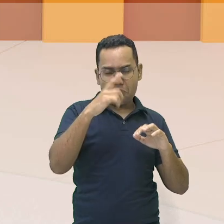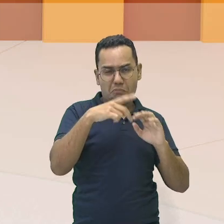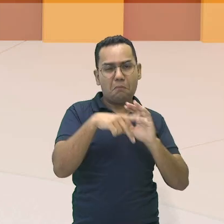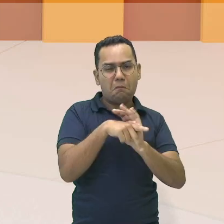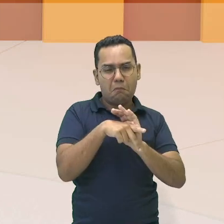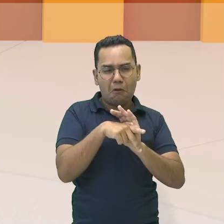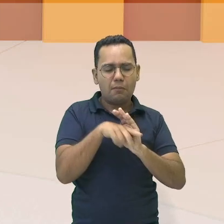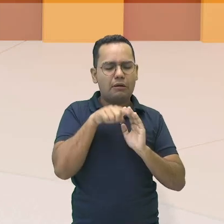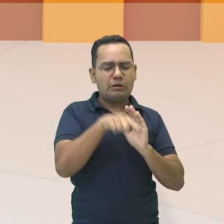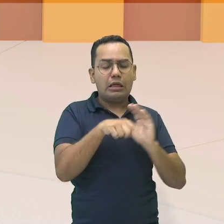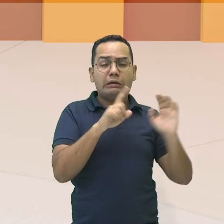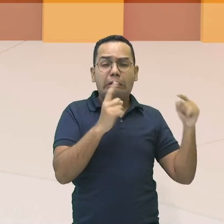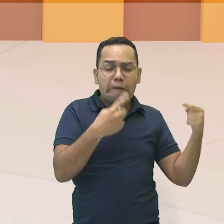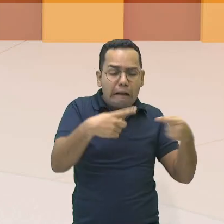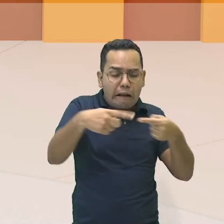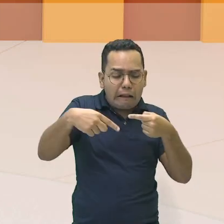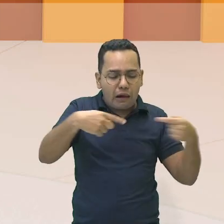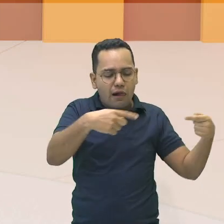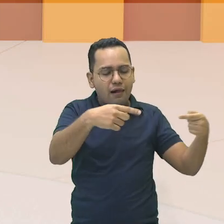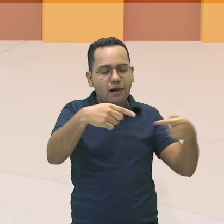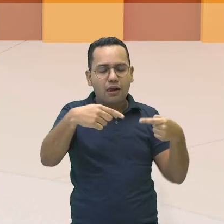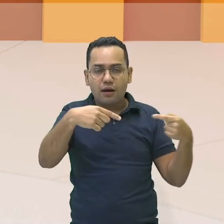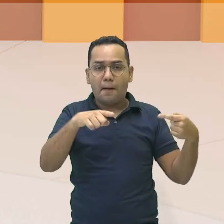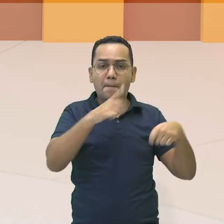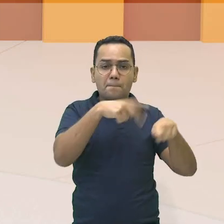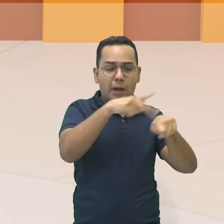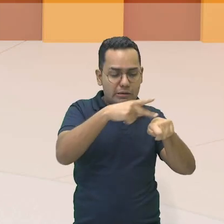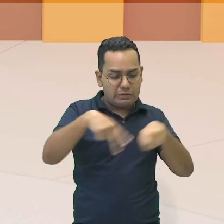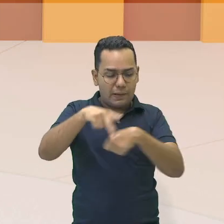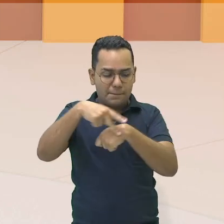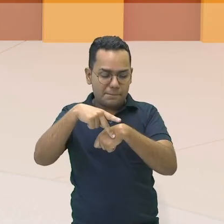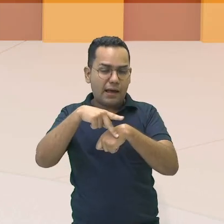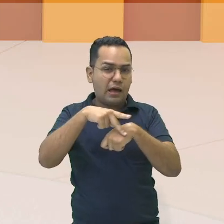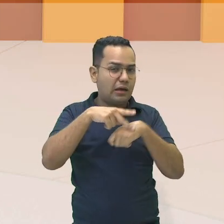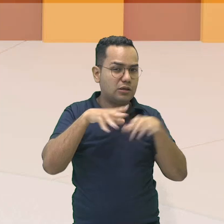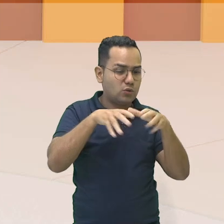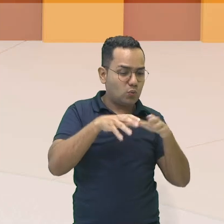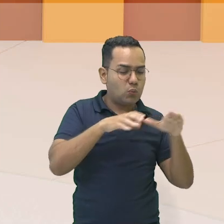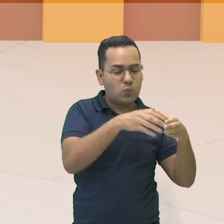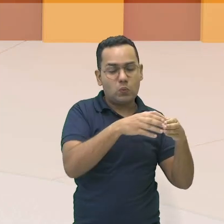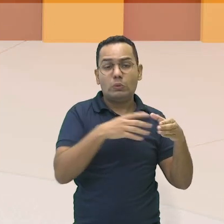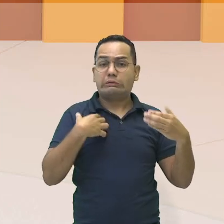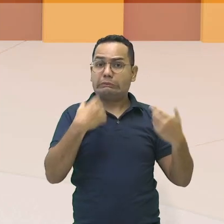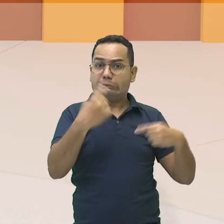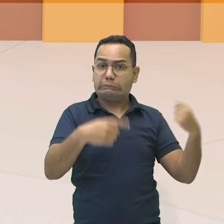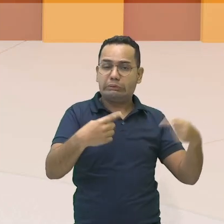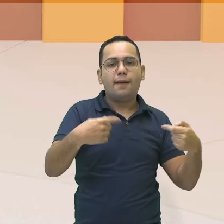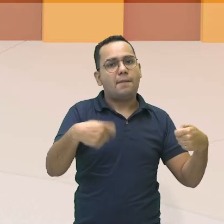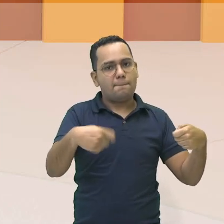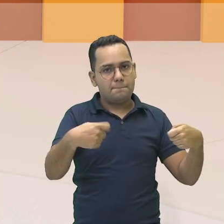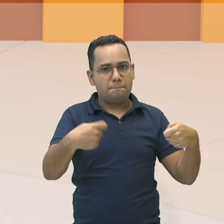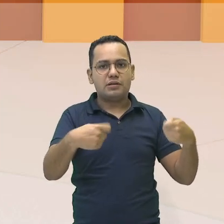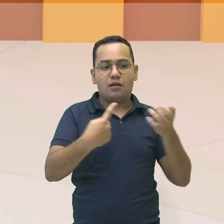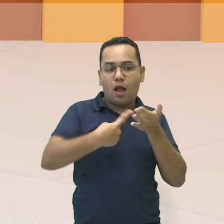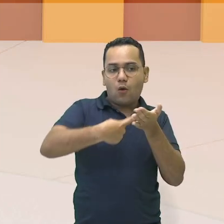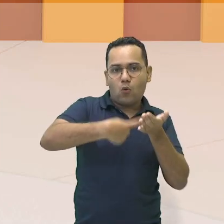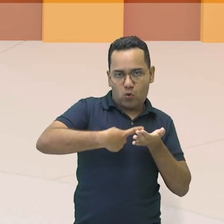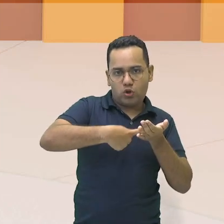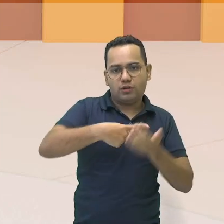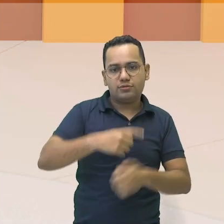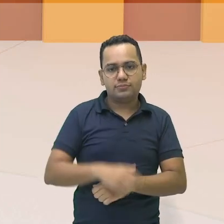ali com embate, com interesses um pouco divergentes, né? E eles precisavam alinhar essas questões. Inclusive, é isso que vai